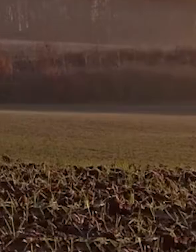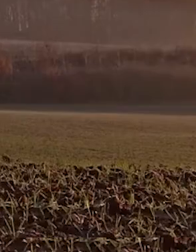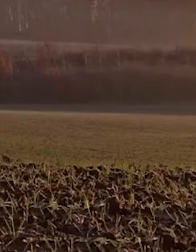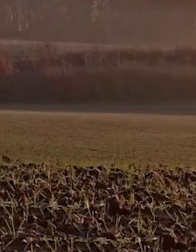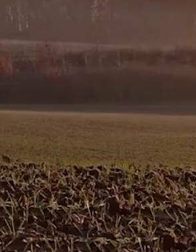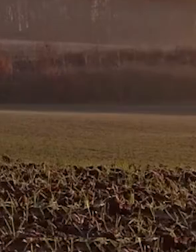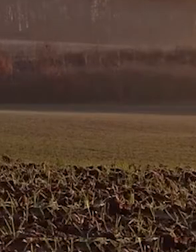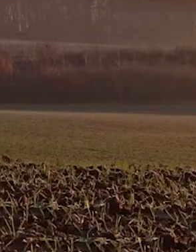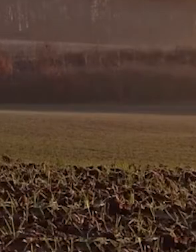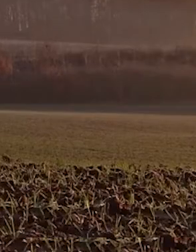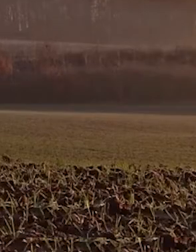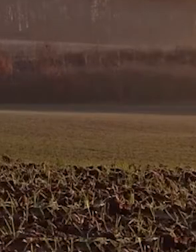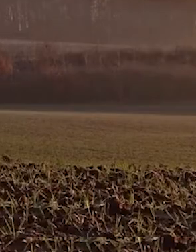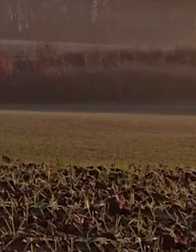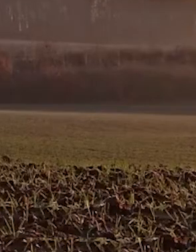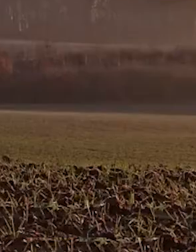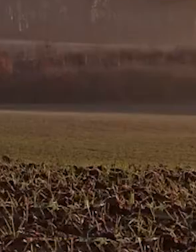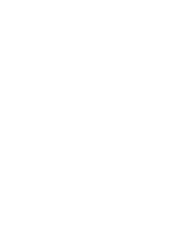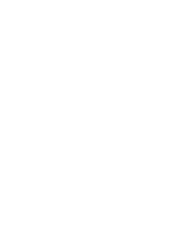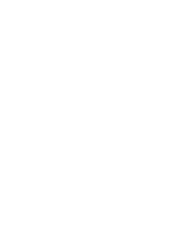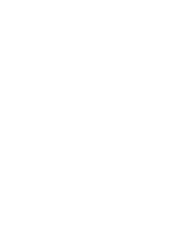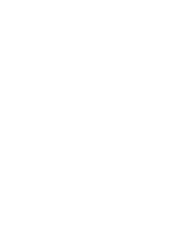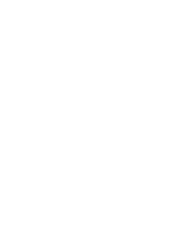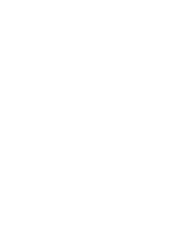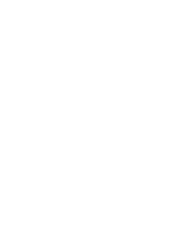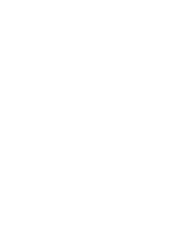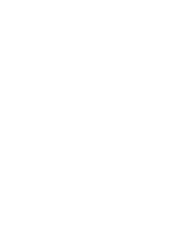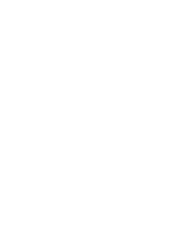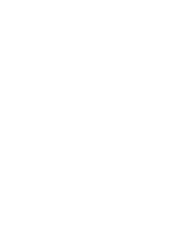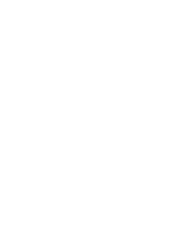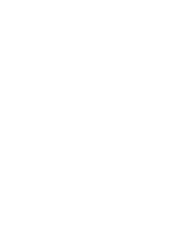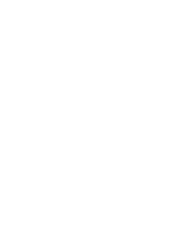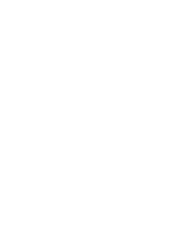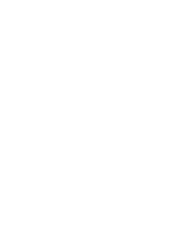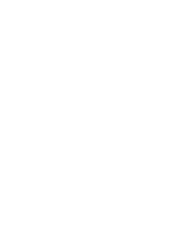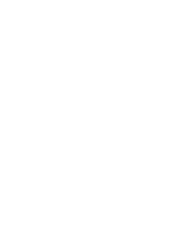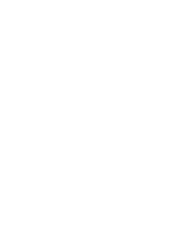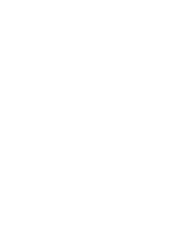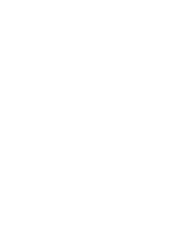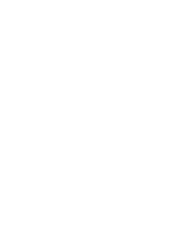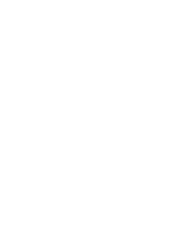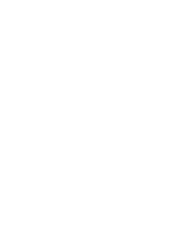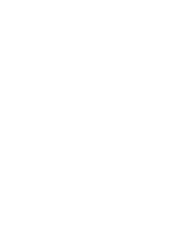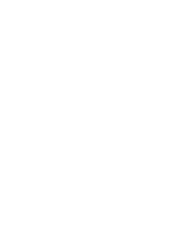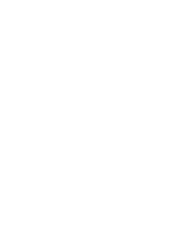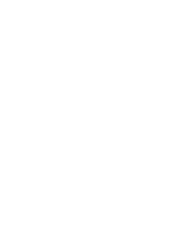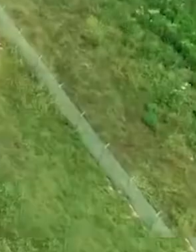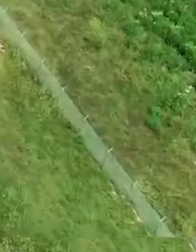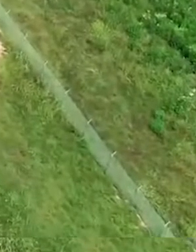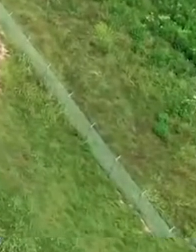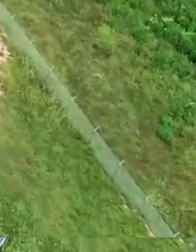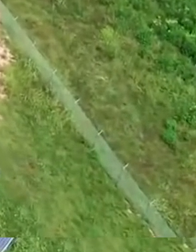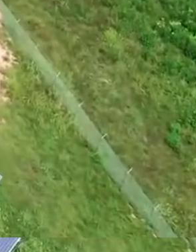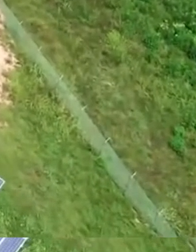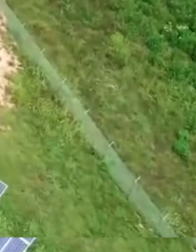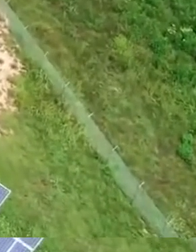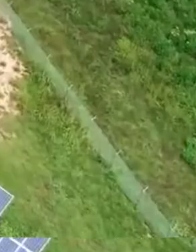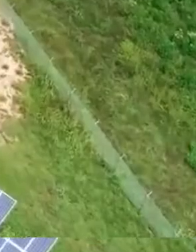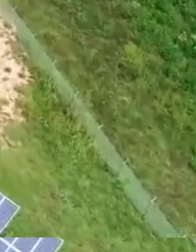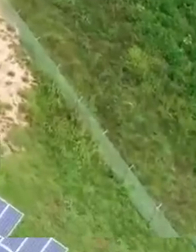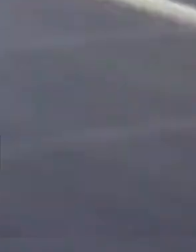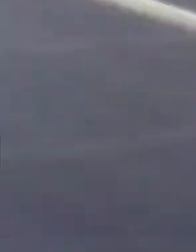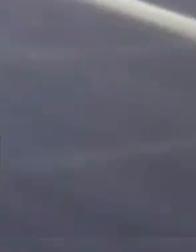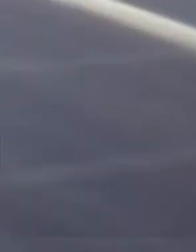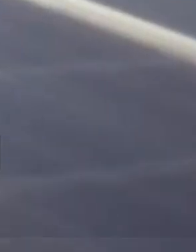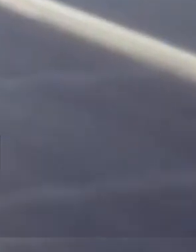mais investem em energia limpa. Cerca de 80% de toda a energia gerada no país tem fontes